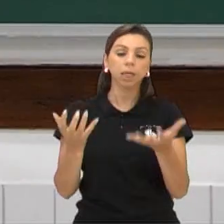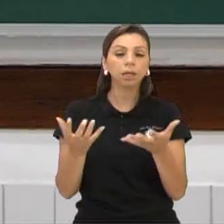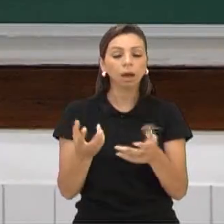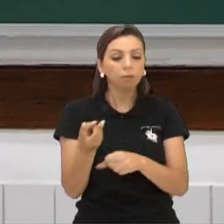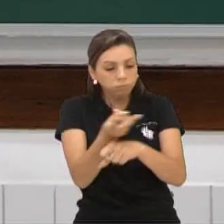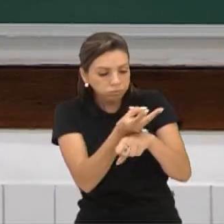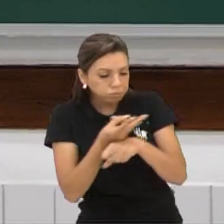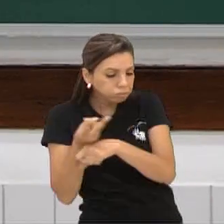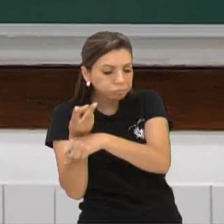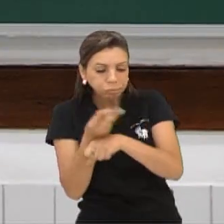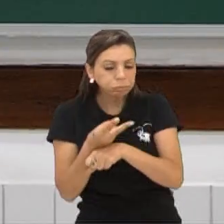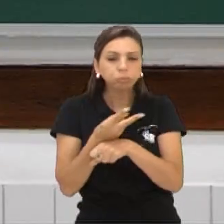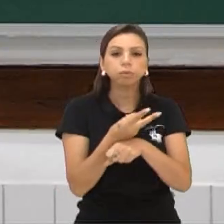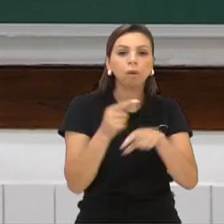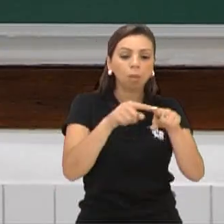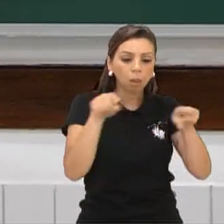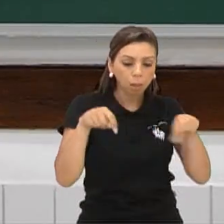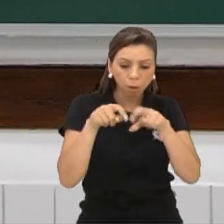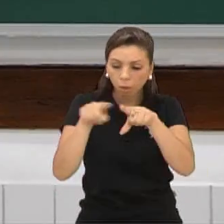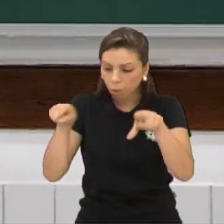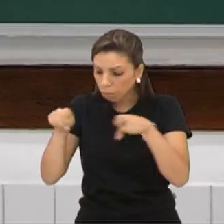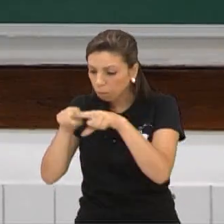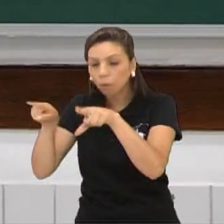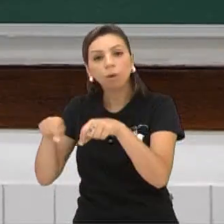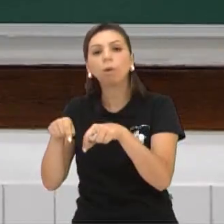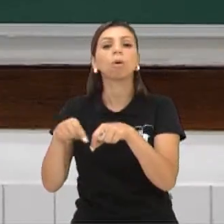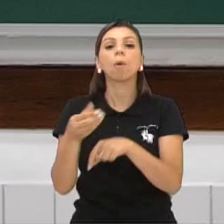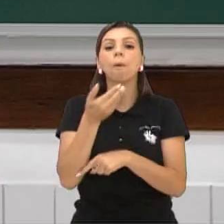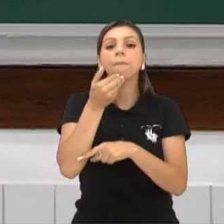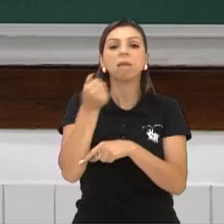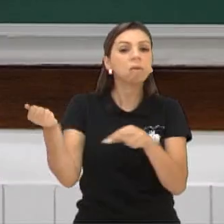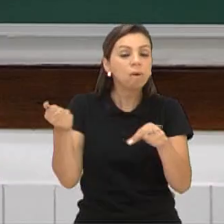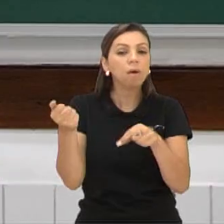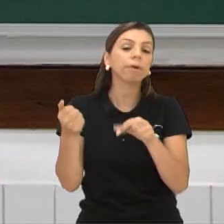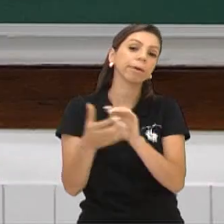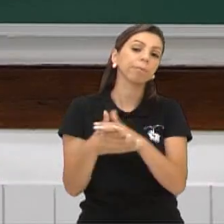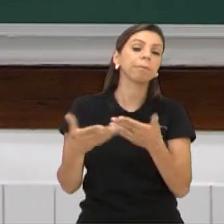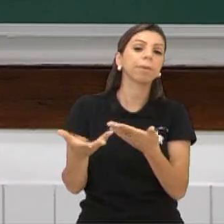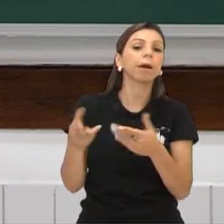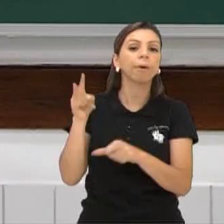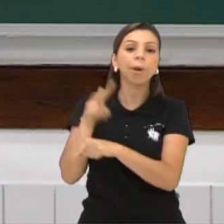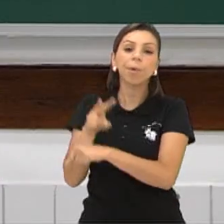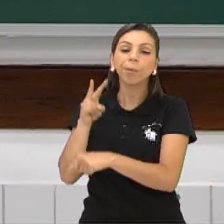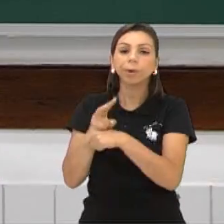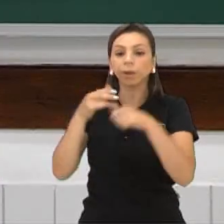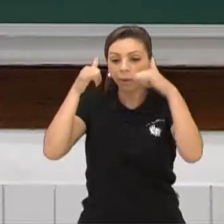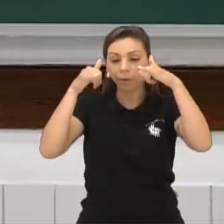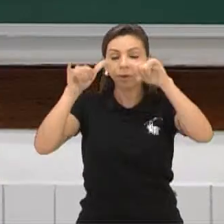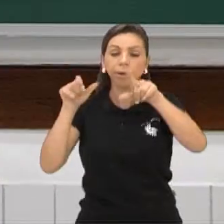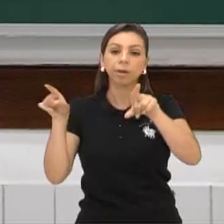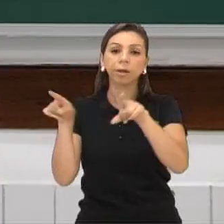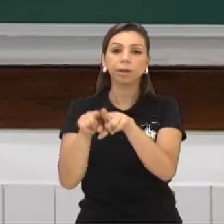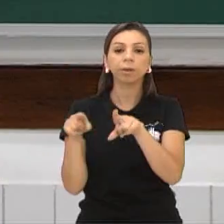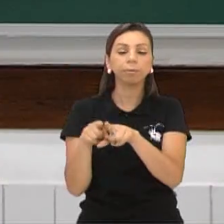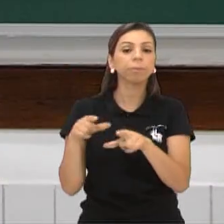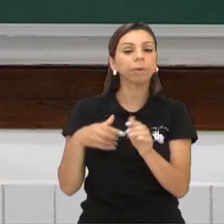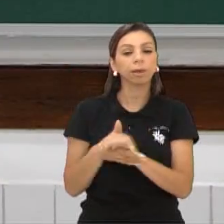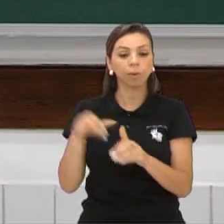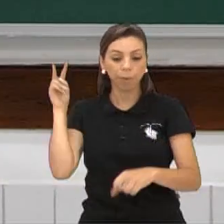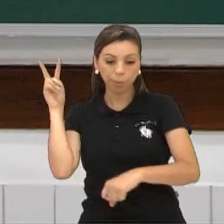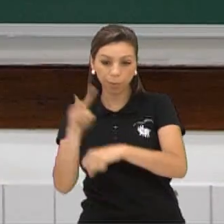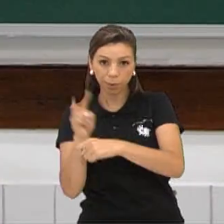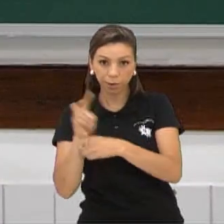terrenos estruturados para o manejo do gado e para a estruturação dos cultivos naquele